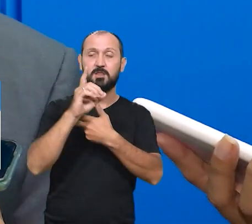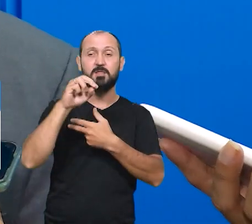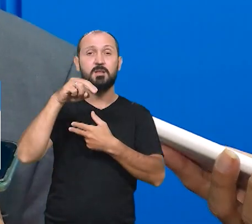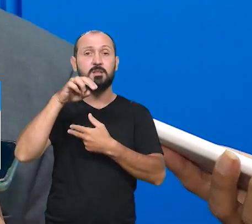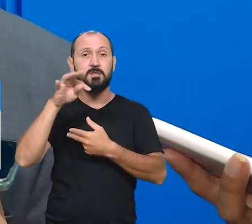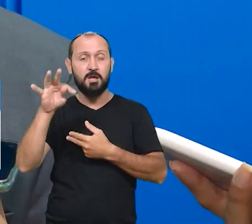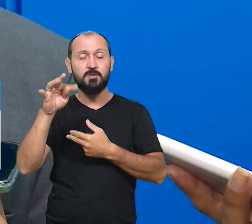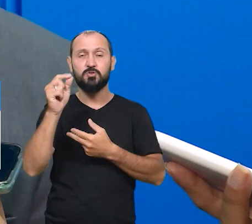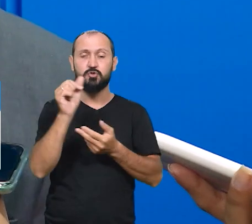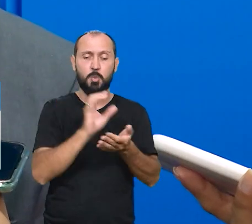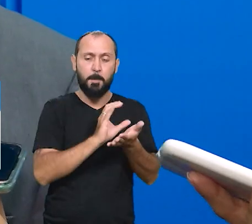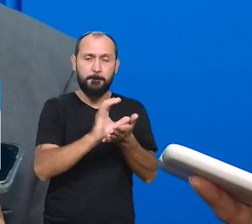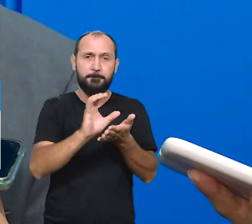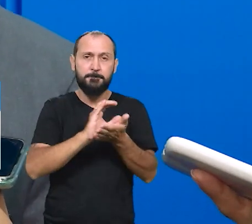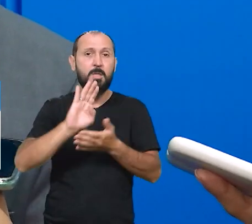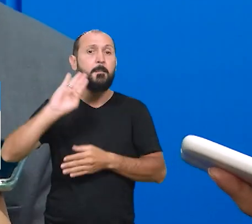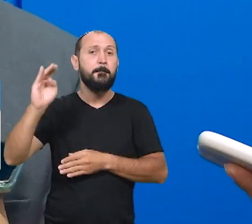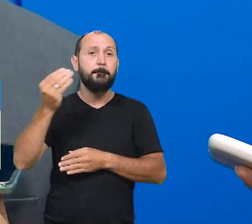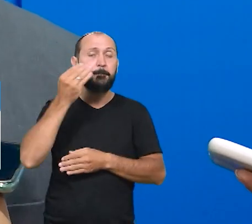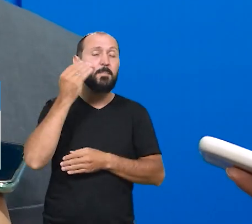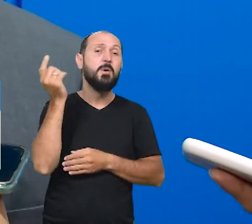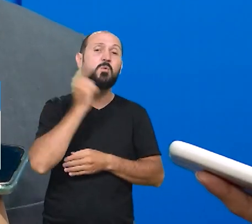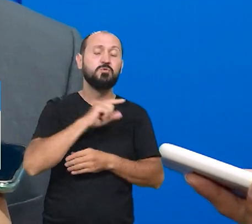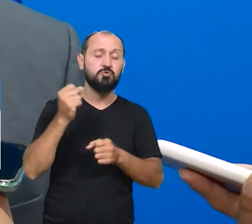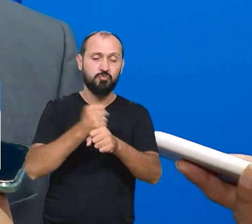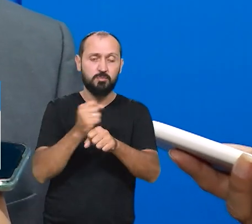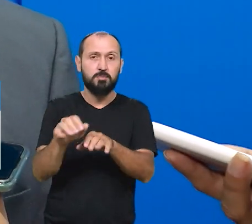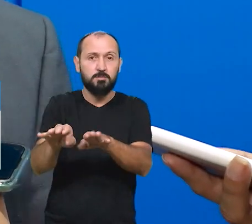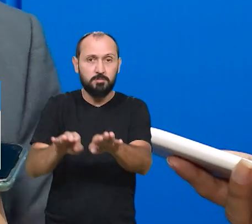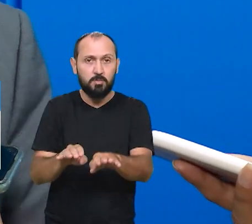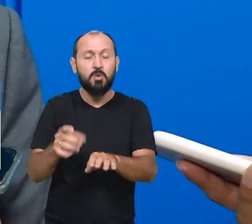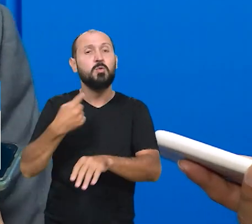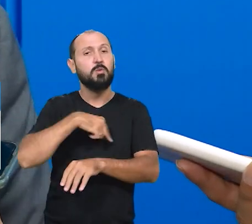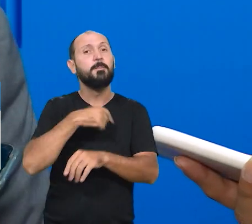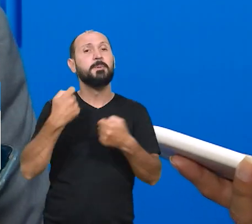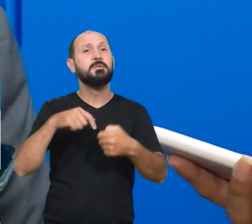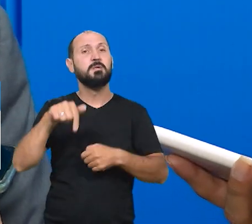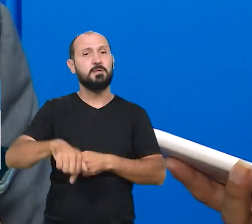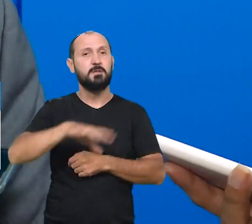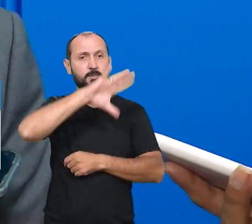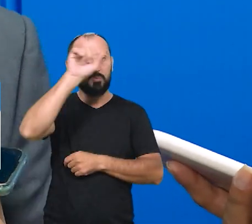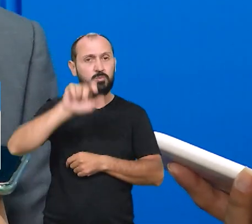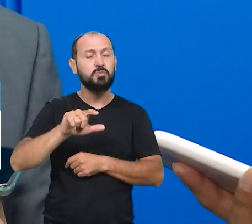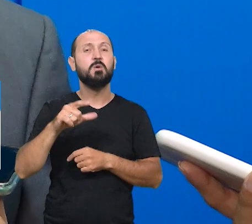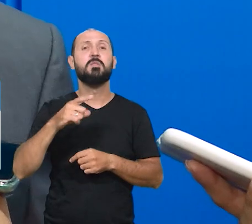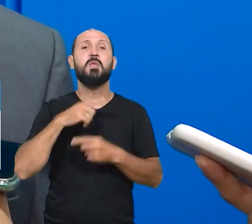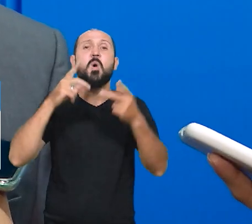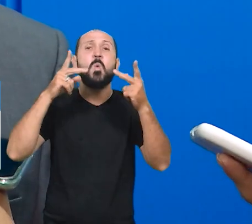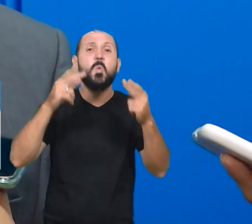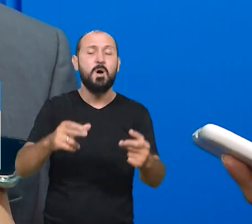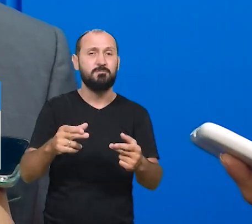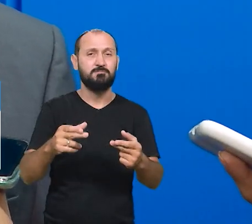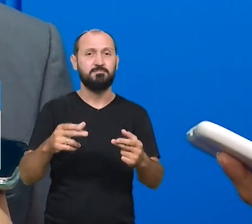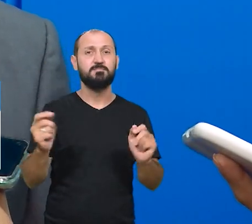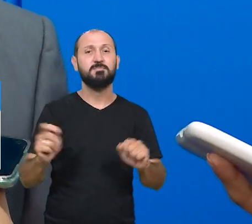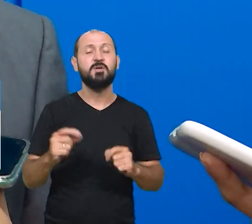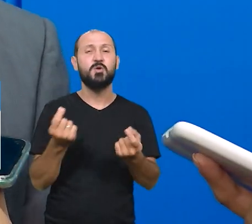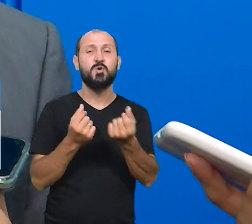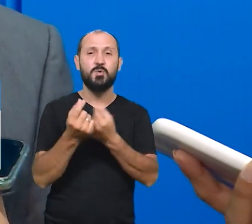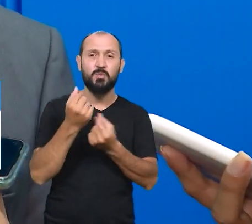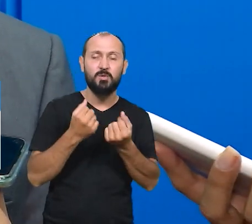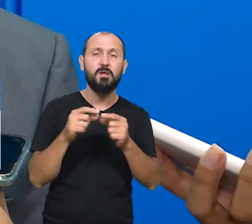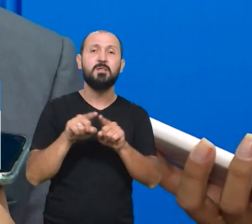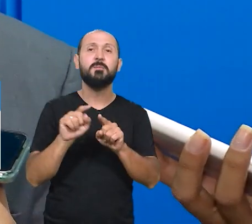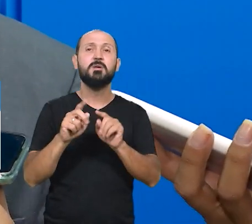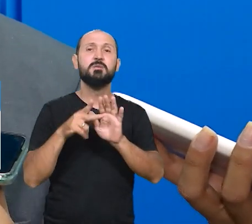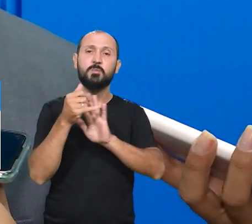Poder Executivo, o DENIT, investiu lá bilhões de reais para poder ter a duplicação, nós precisamos que no Mato Grosso do Sul